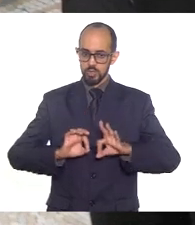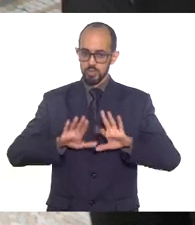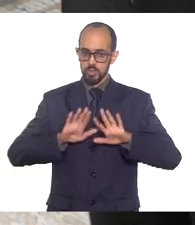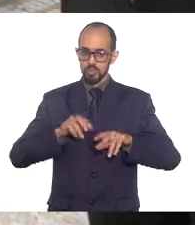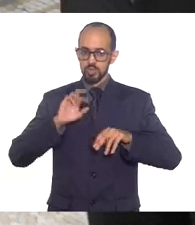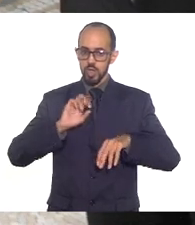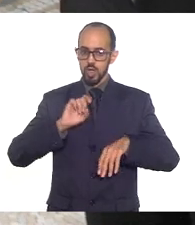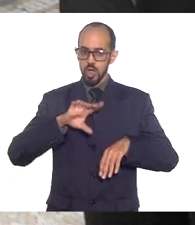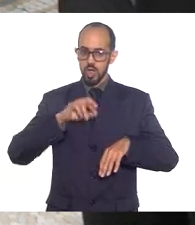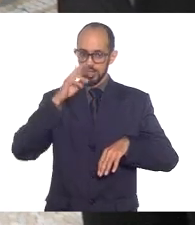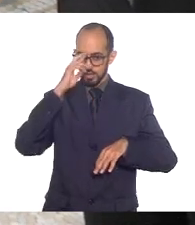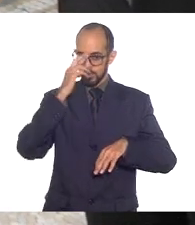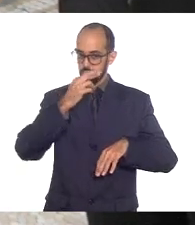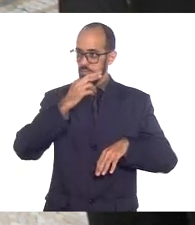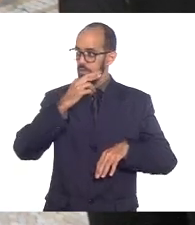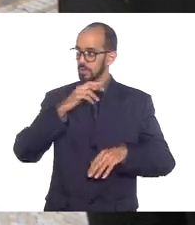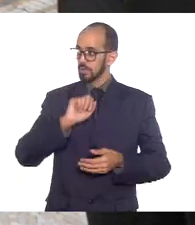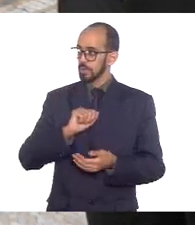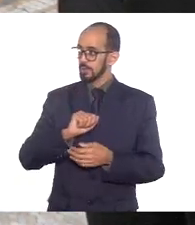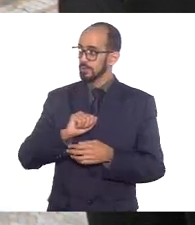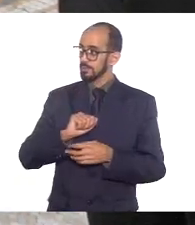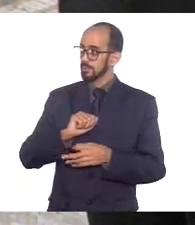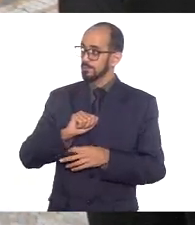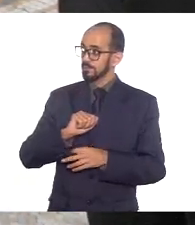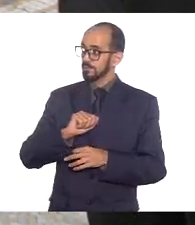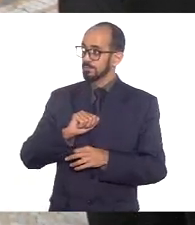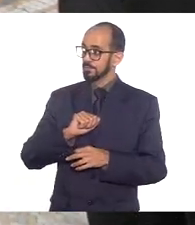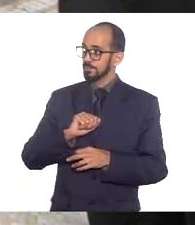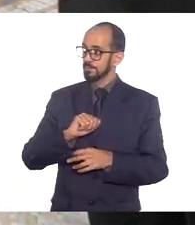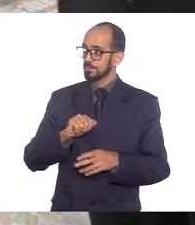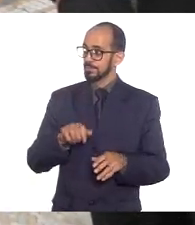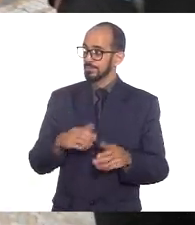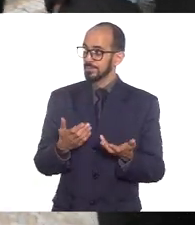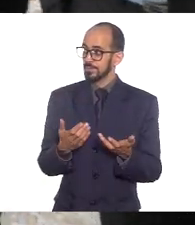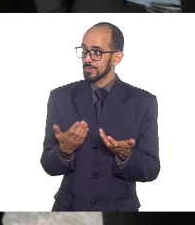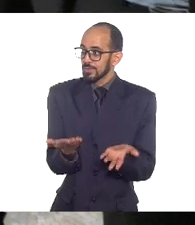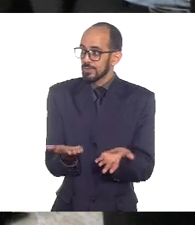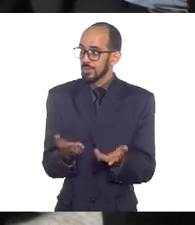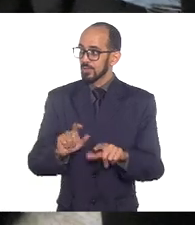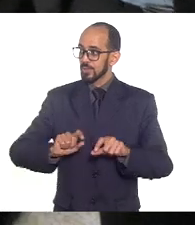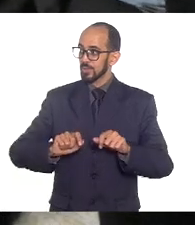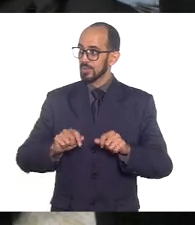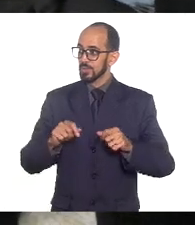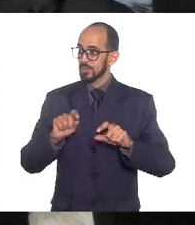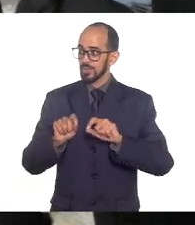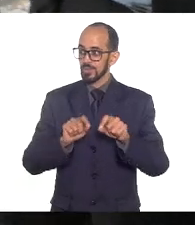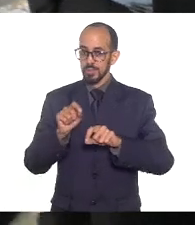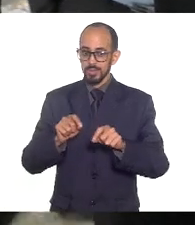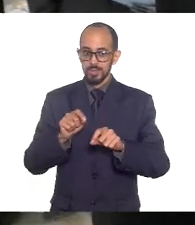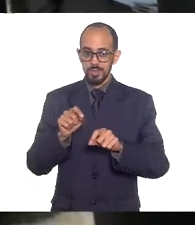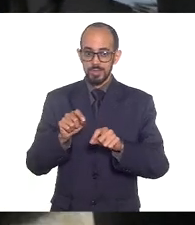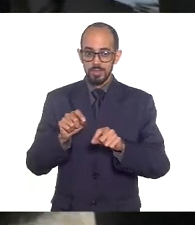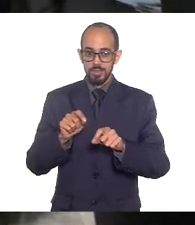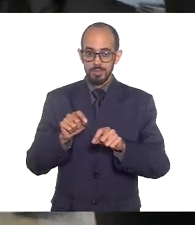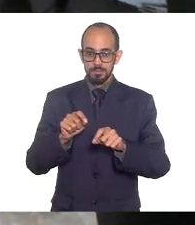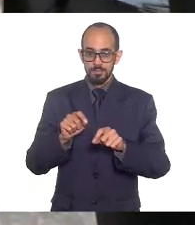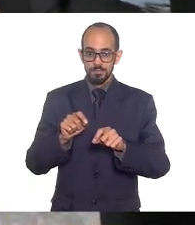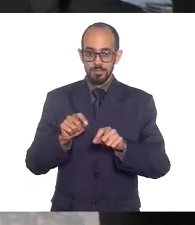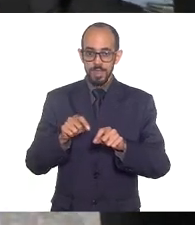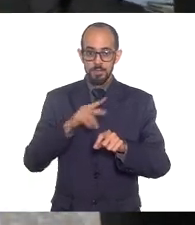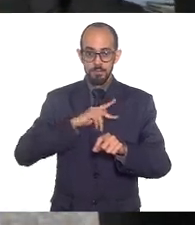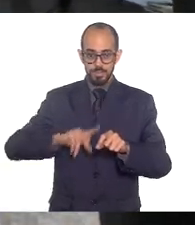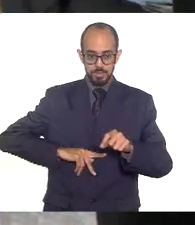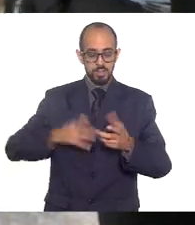esse respeito interesse da nossa população Por isso mesmo tempo tá dessa cada peça que seja retirado esse projeto e Power presença